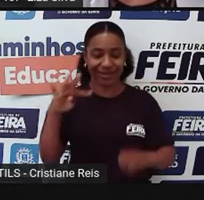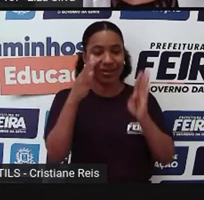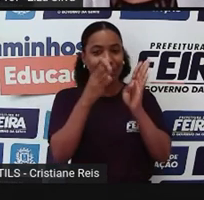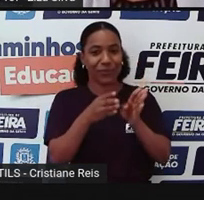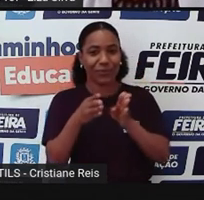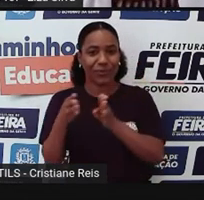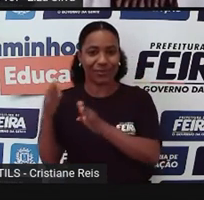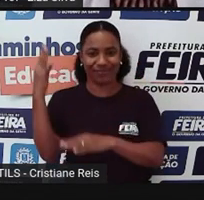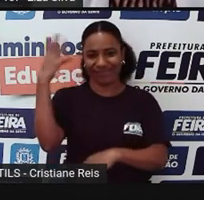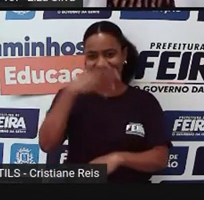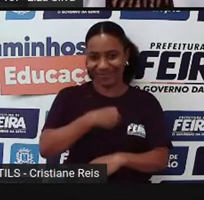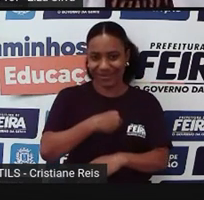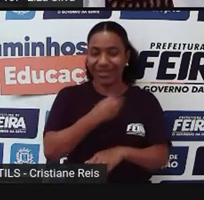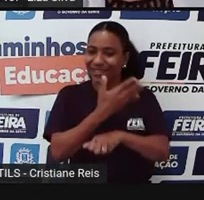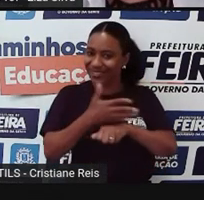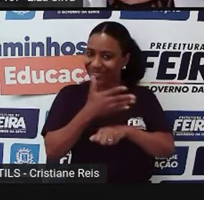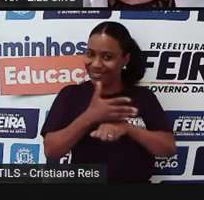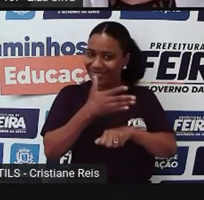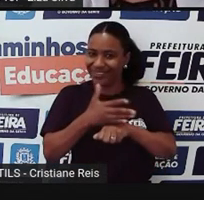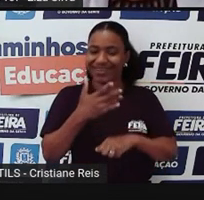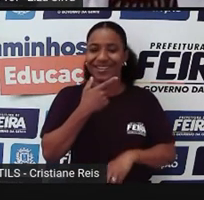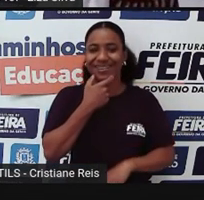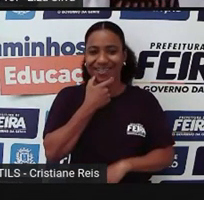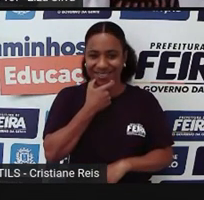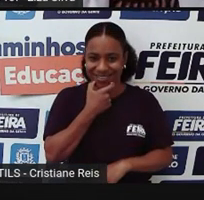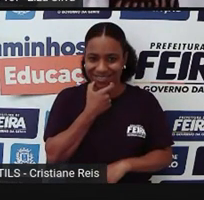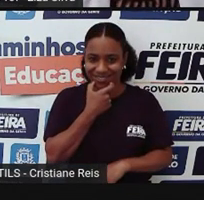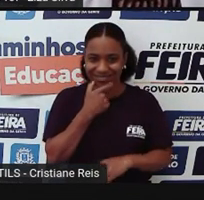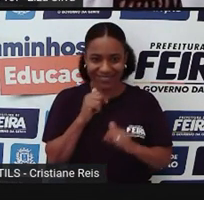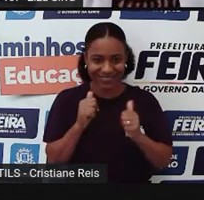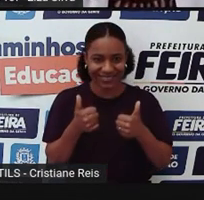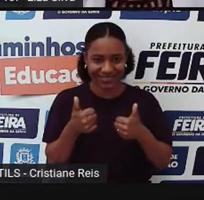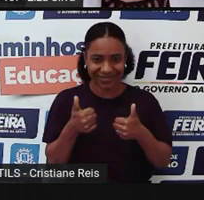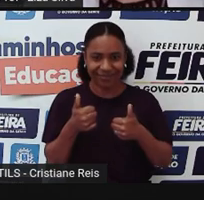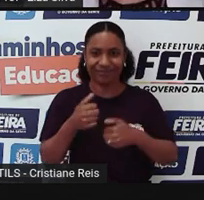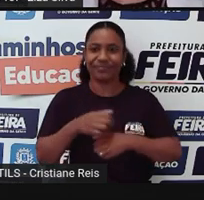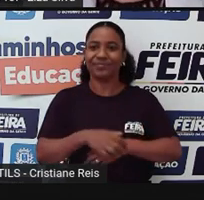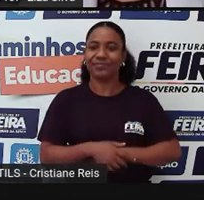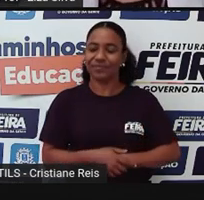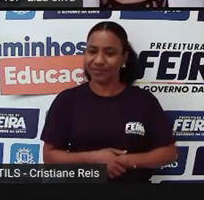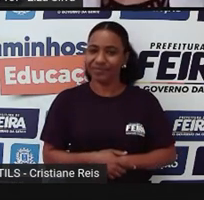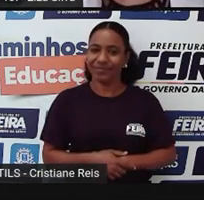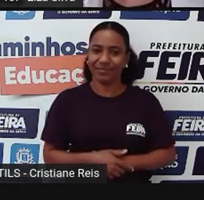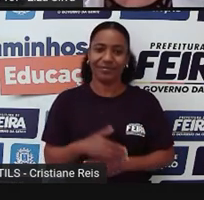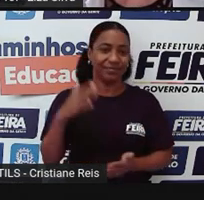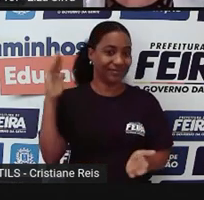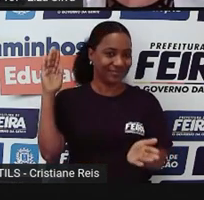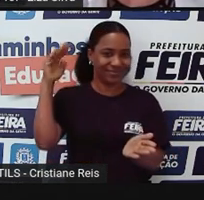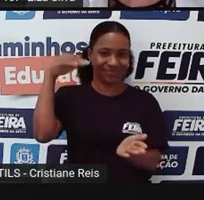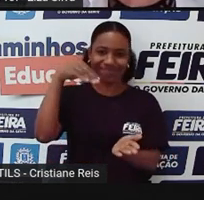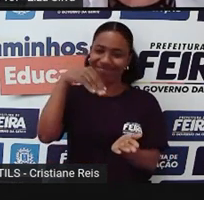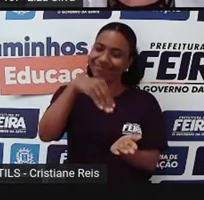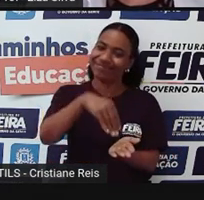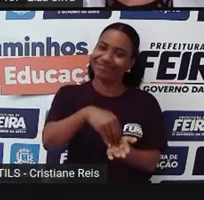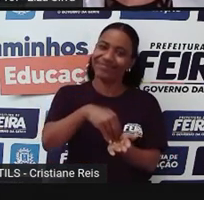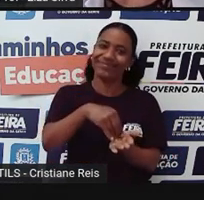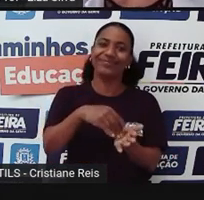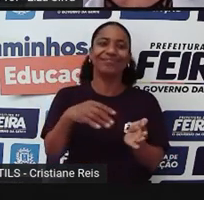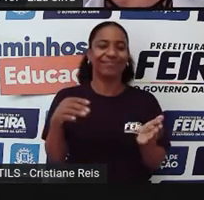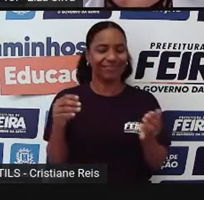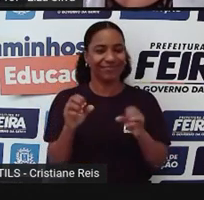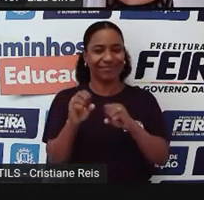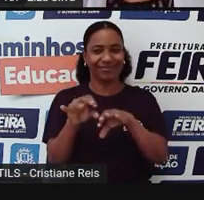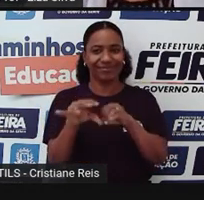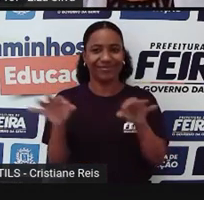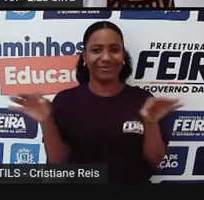possa também praticar um pouco mais do endereço e assim chegamos ao final de nó